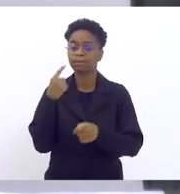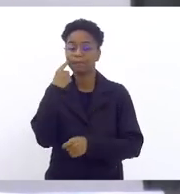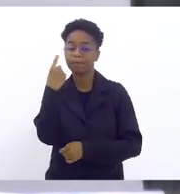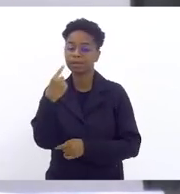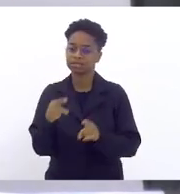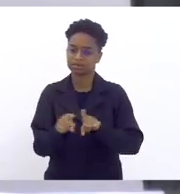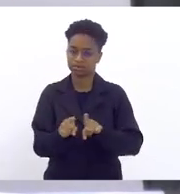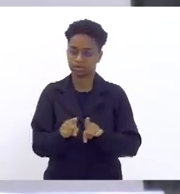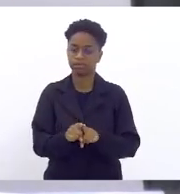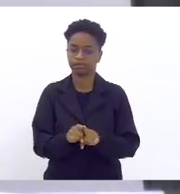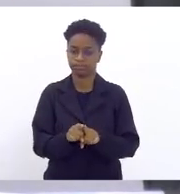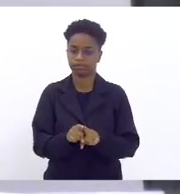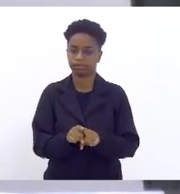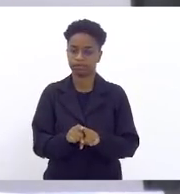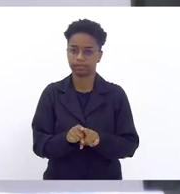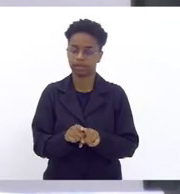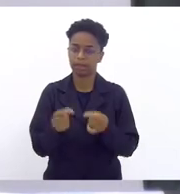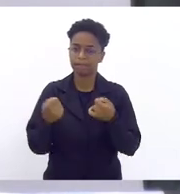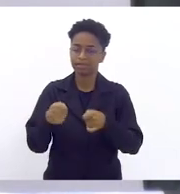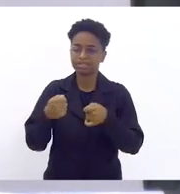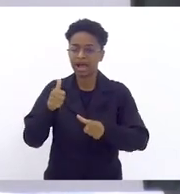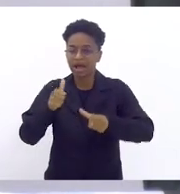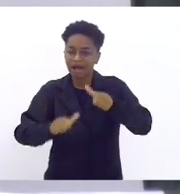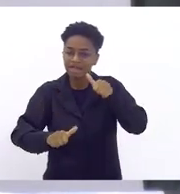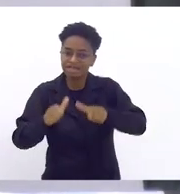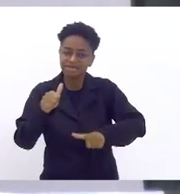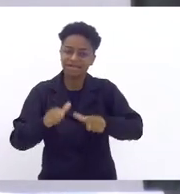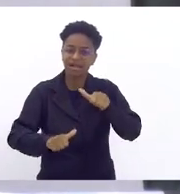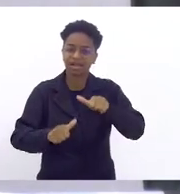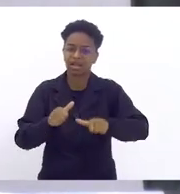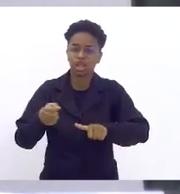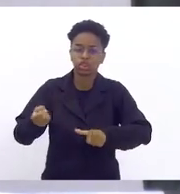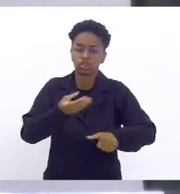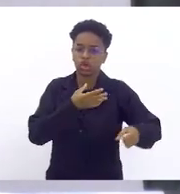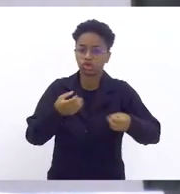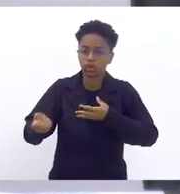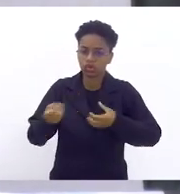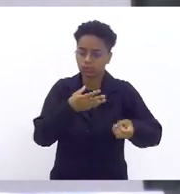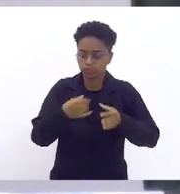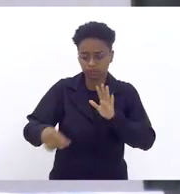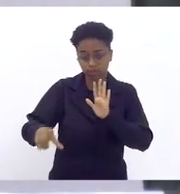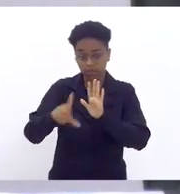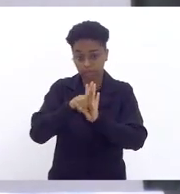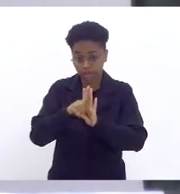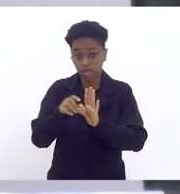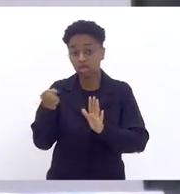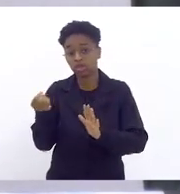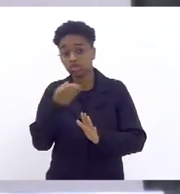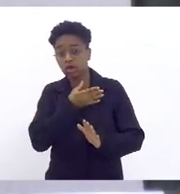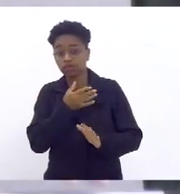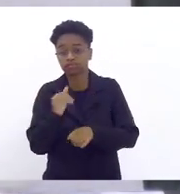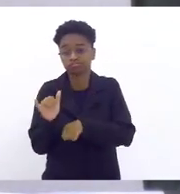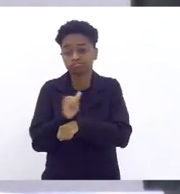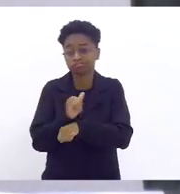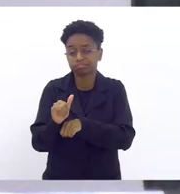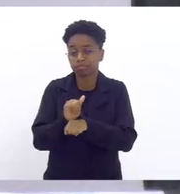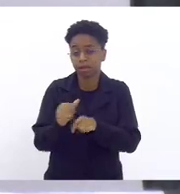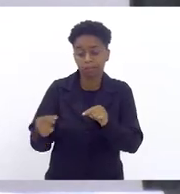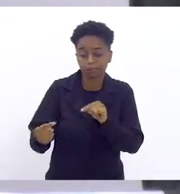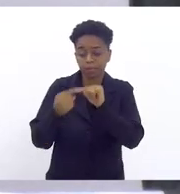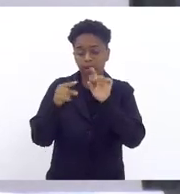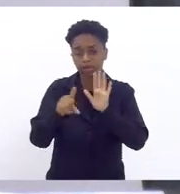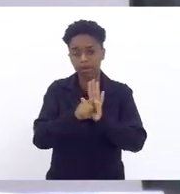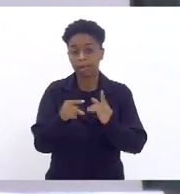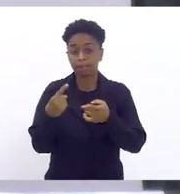né e avaliar é Novas legislações Novas acabou-se legais porque na pergunta do